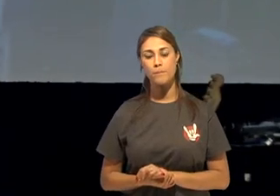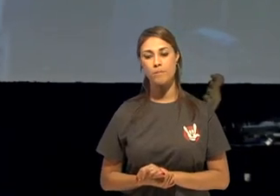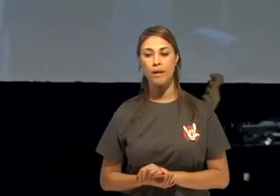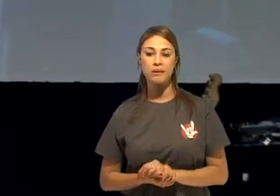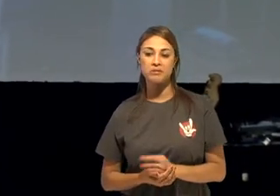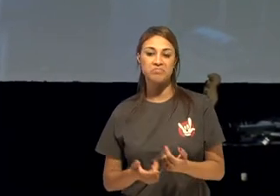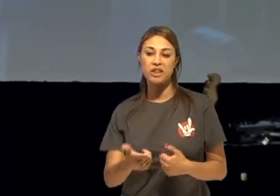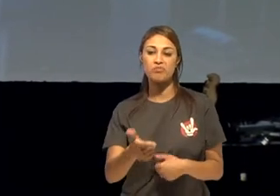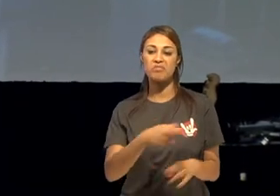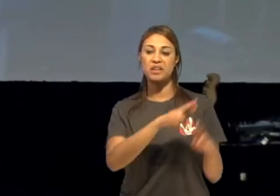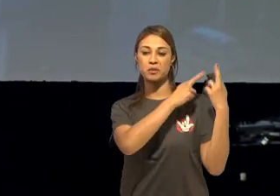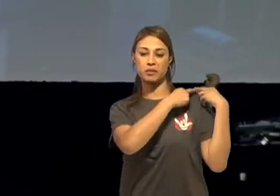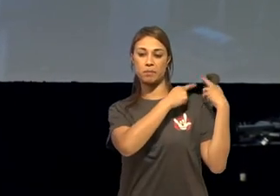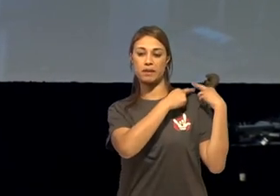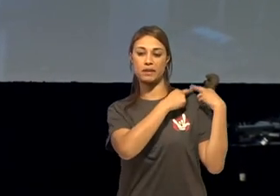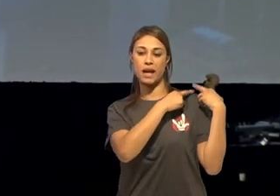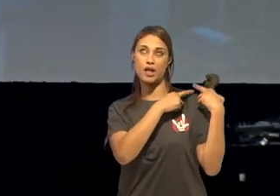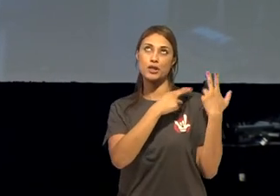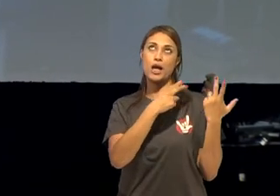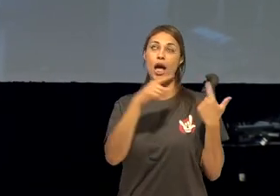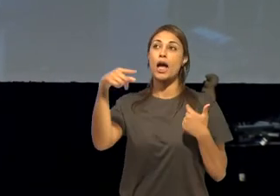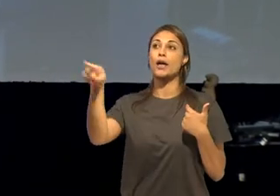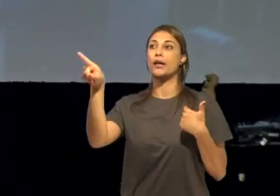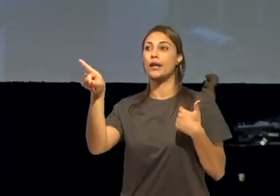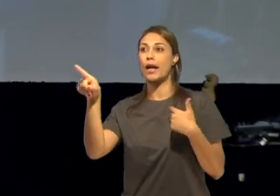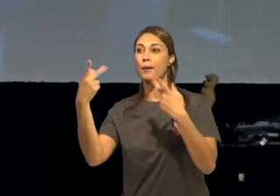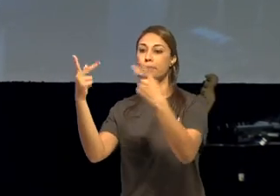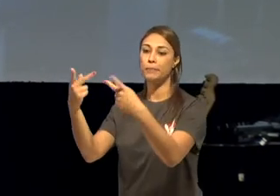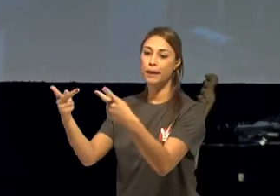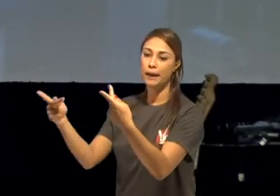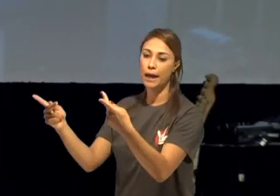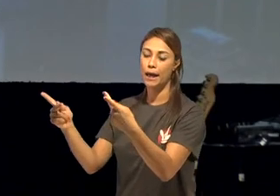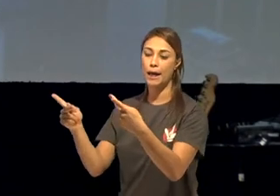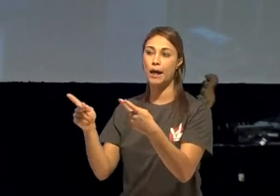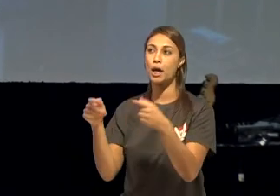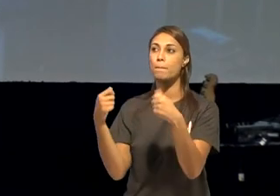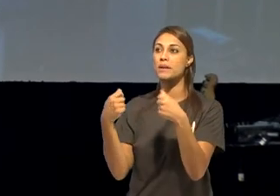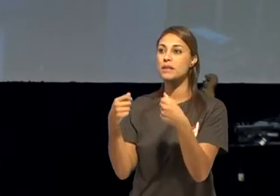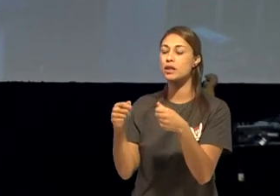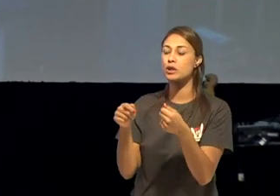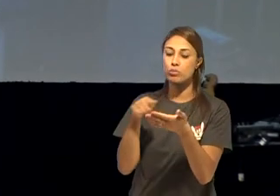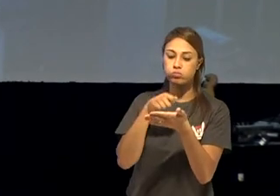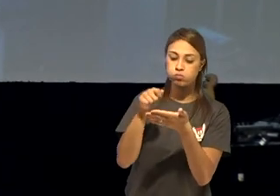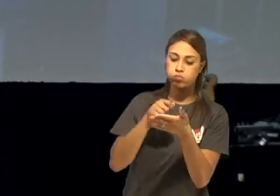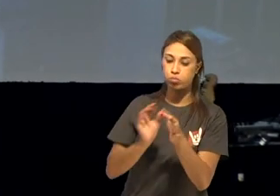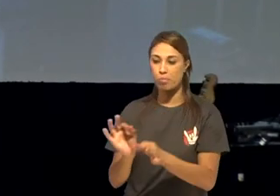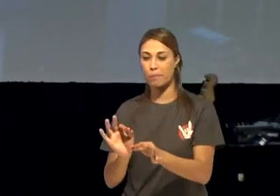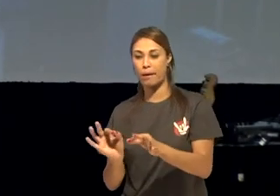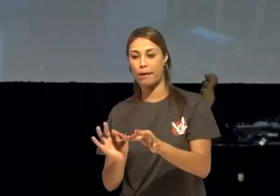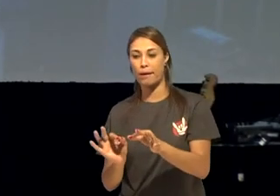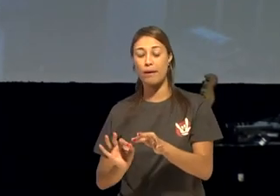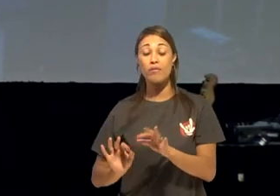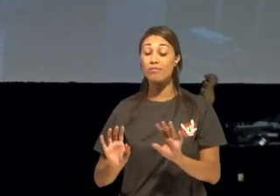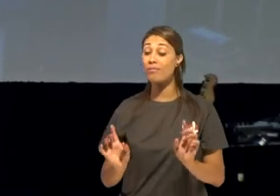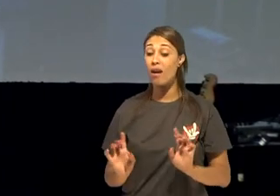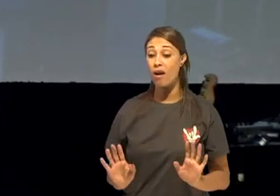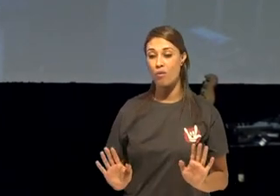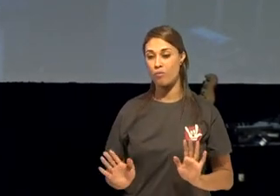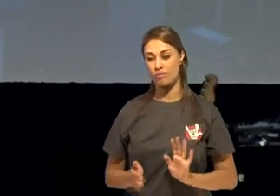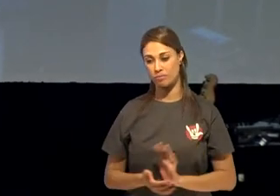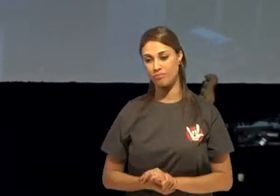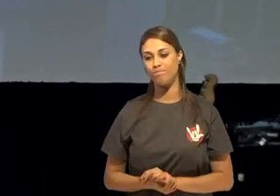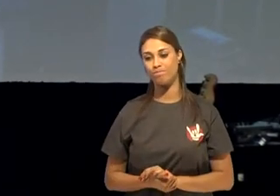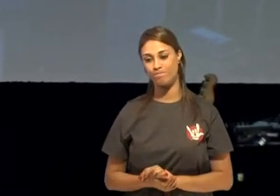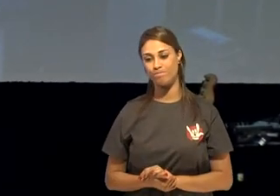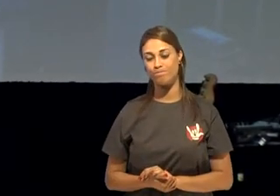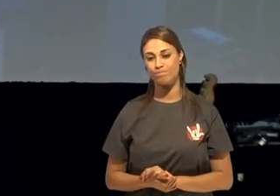acaba, parece que comendo mais, livre, sabe? Eu estou voltando quando eu tinha 15 anos, onde eu li a Bíblia